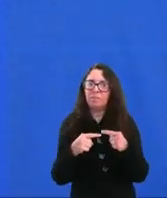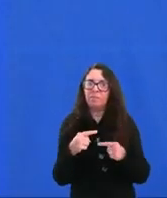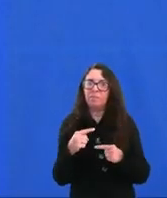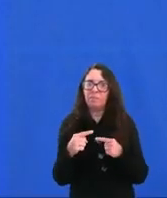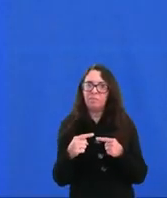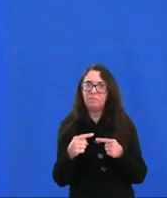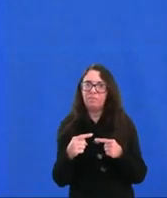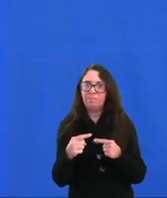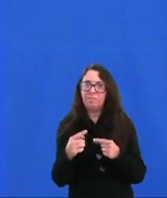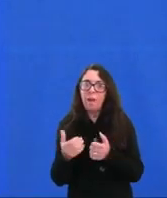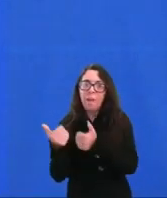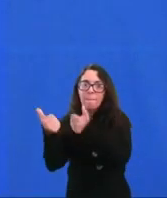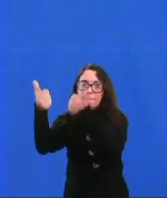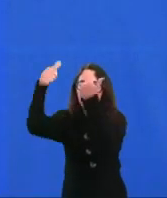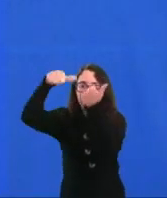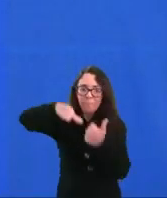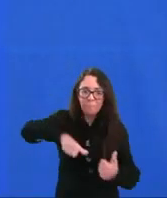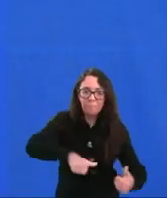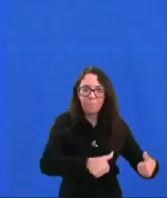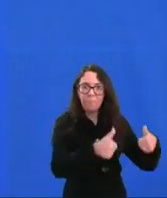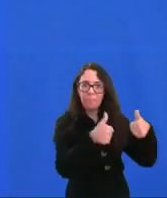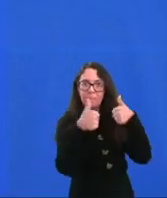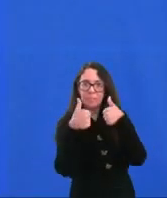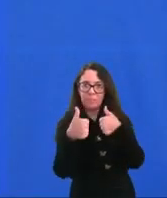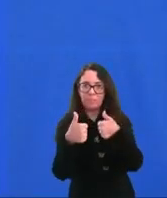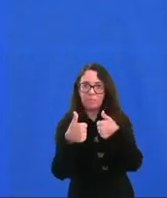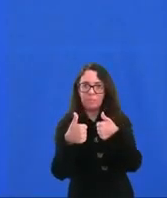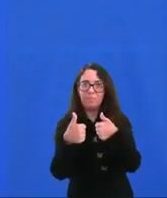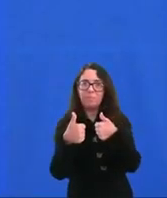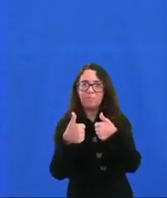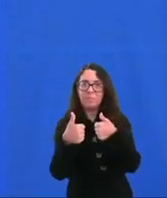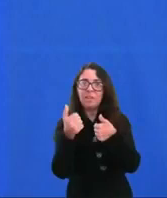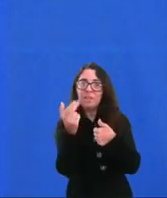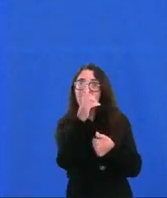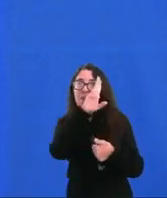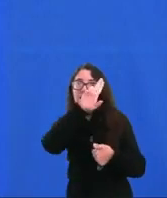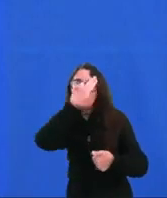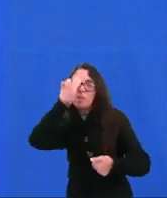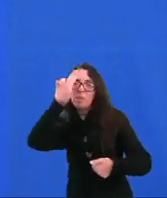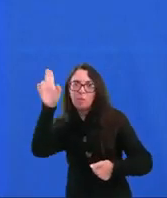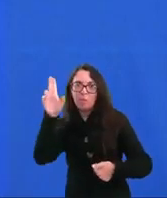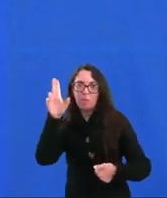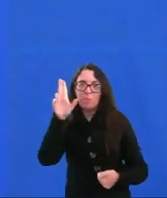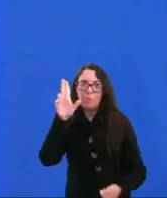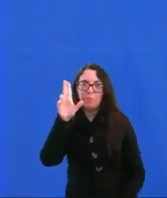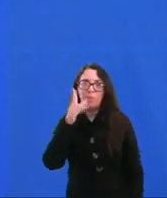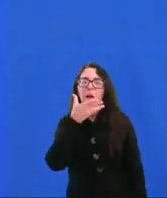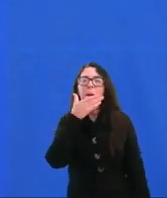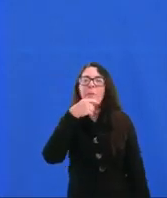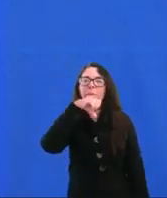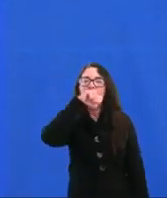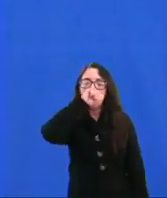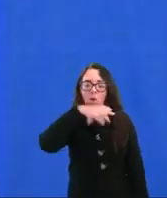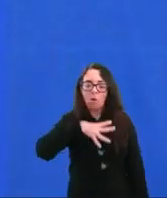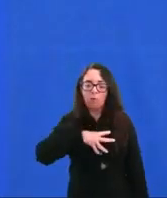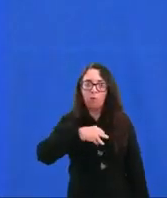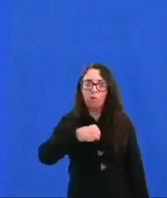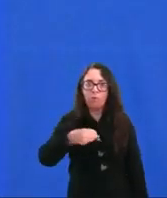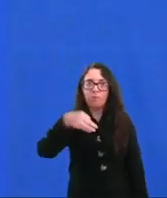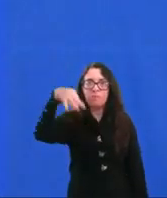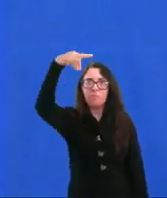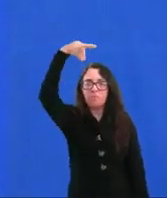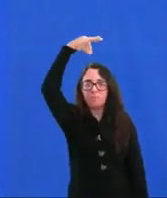20. O apóstolo Paulo diz assim: e assim, se alguém está em Cristo, é nova criatura.